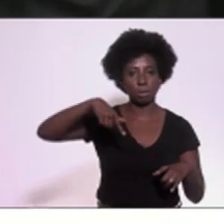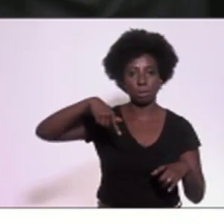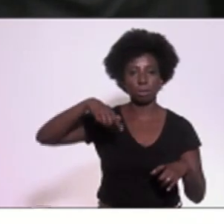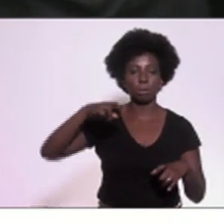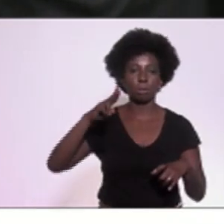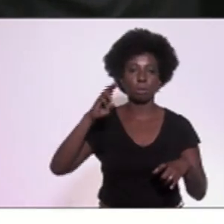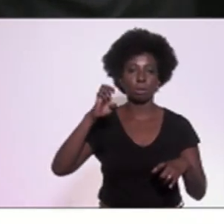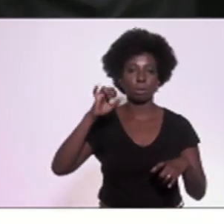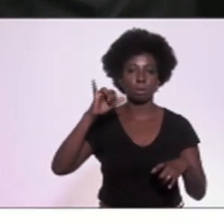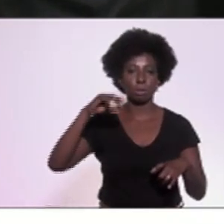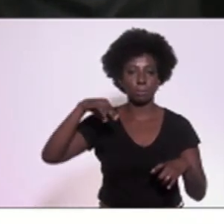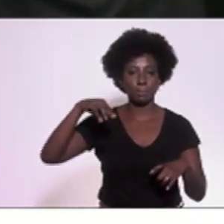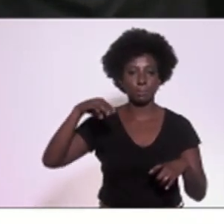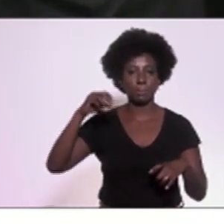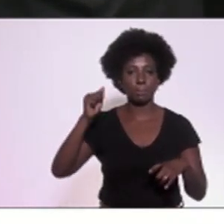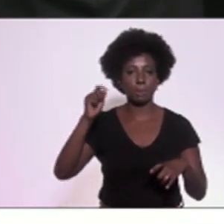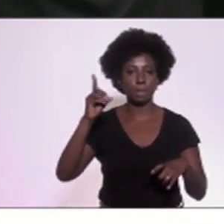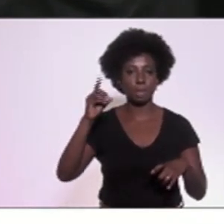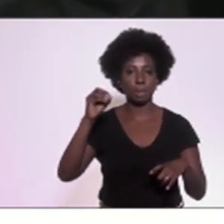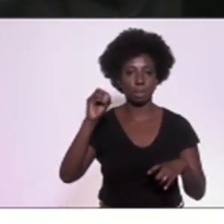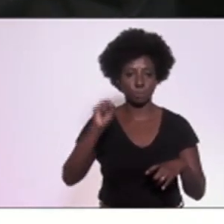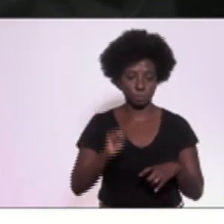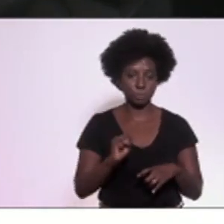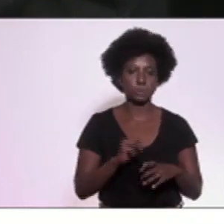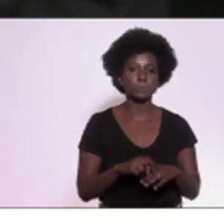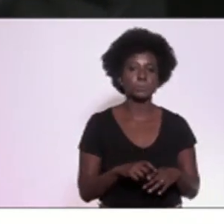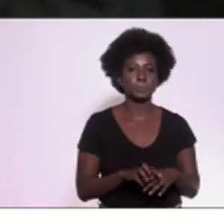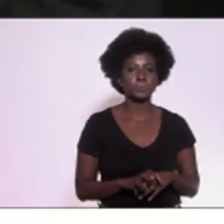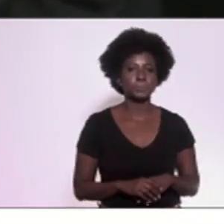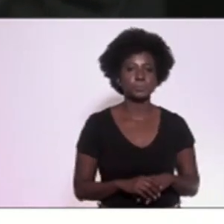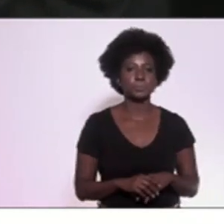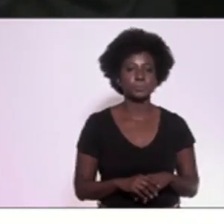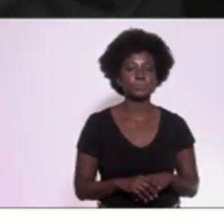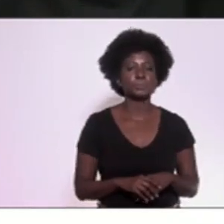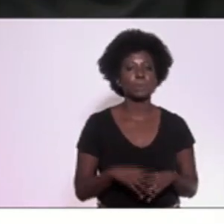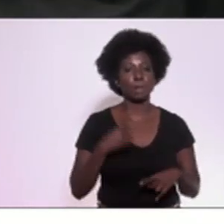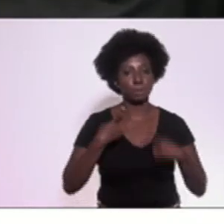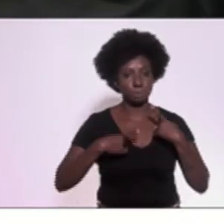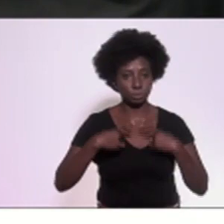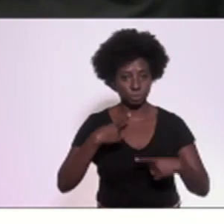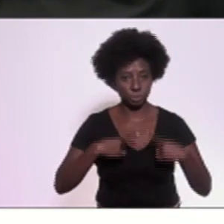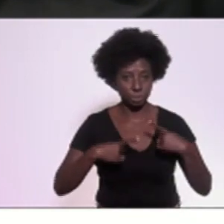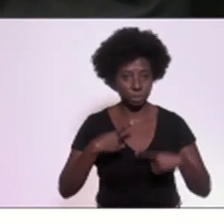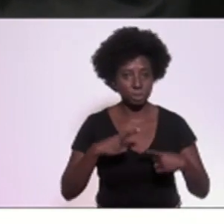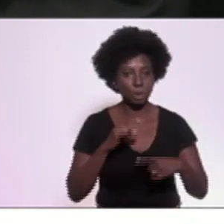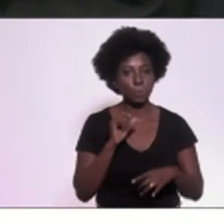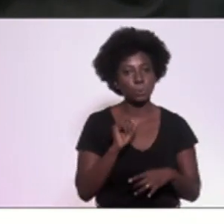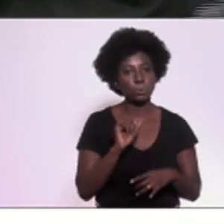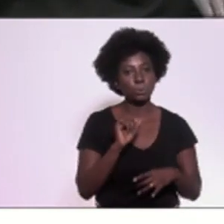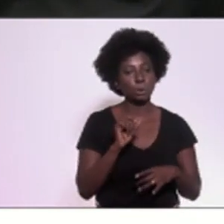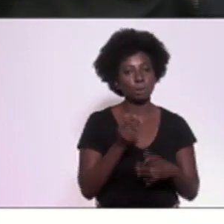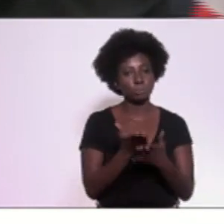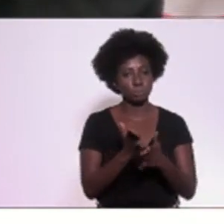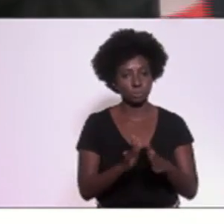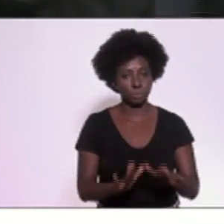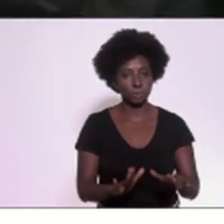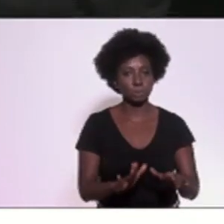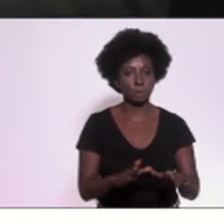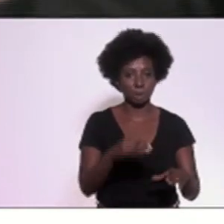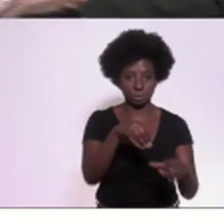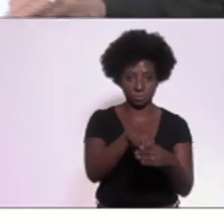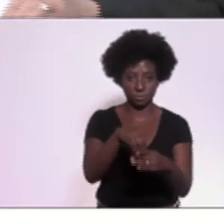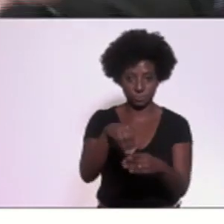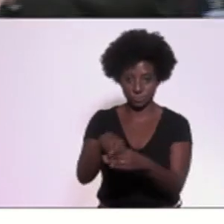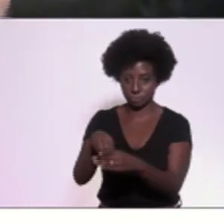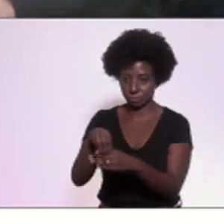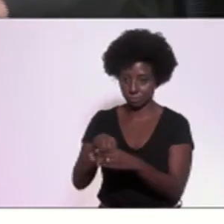Parecida da Comissão de Indicações Legislativas, favorável, relator deputado Felipe Pobel. Em discussão, não havendo quem queira discutir, encerrada a discussão, em votação, os